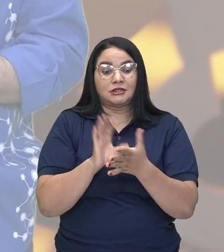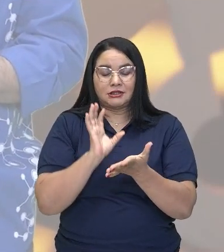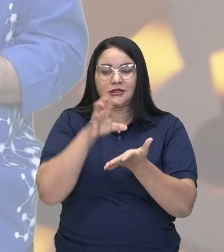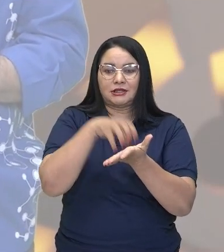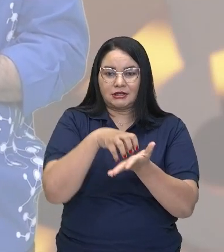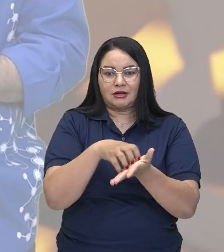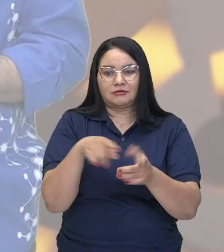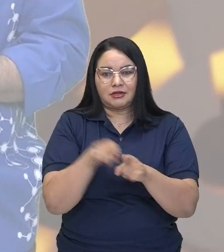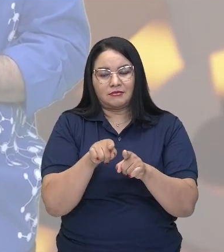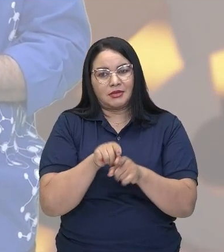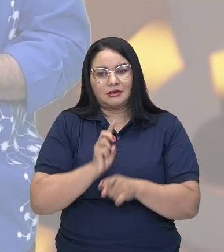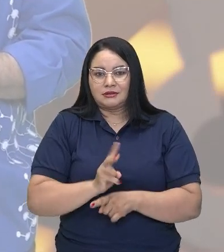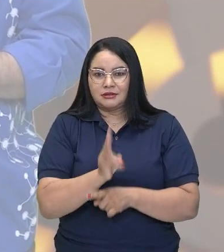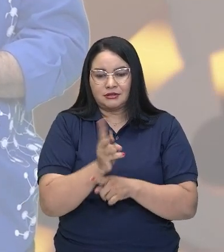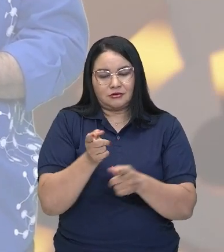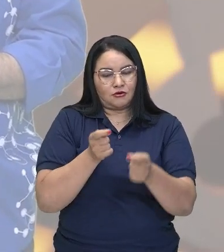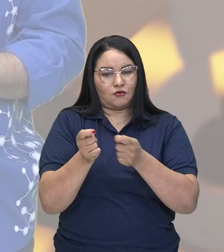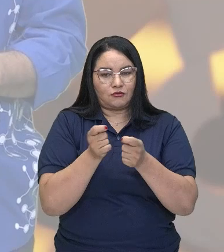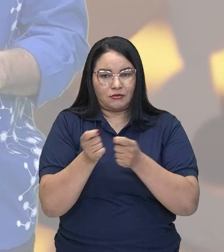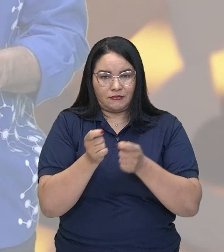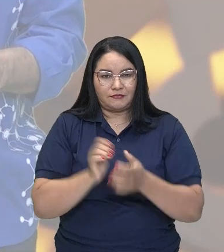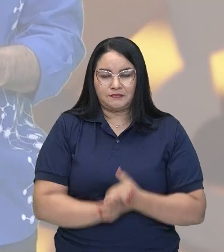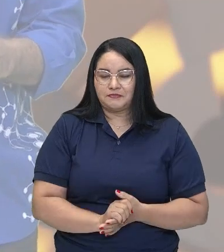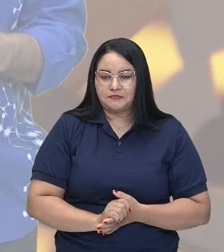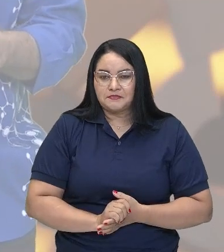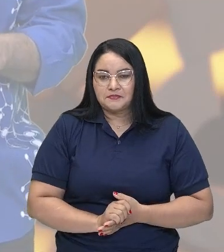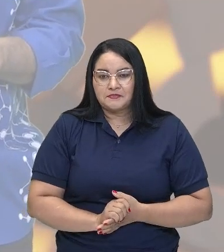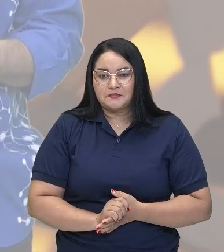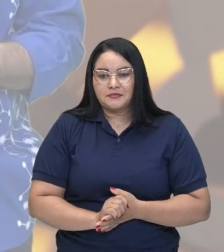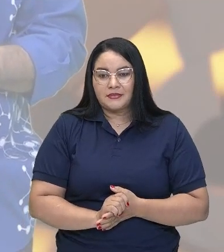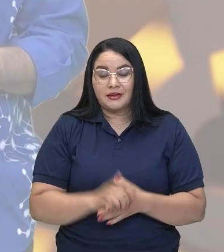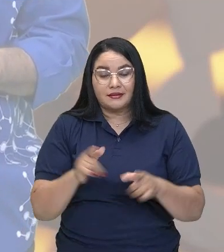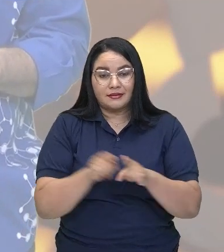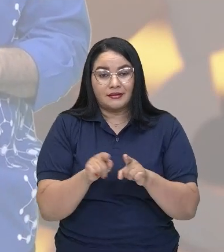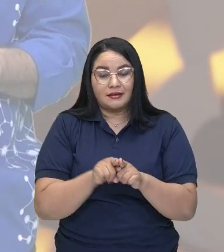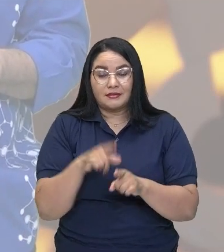dois estados, tá certo? E aí nós temos,